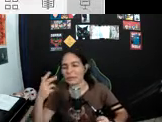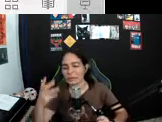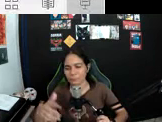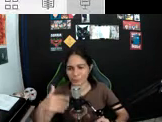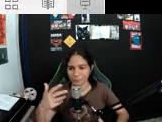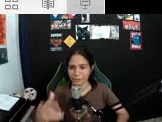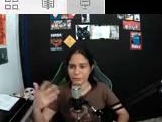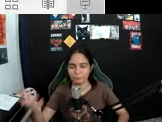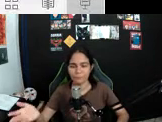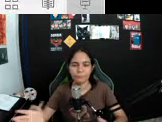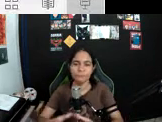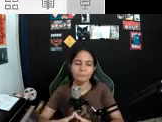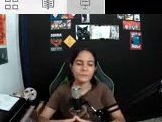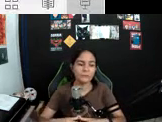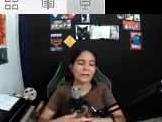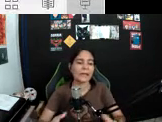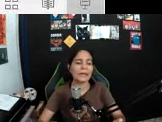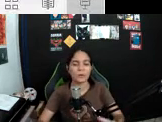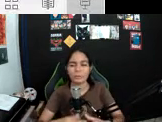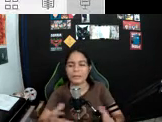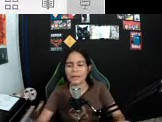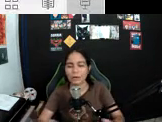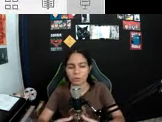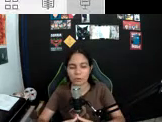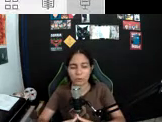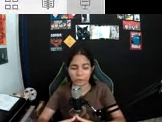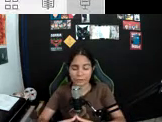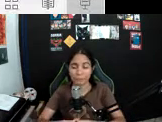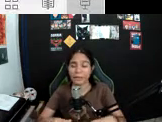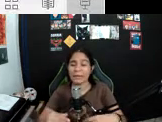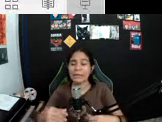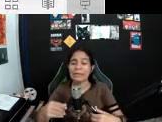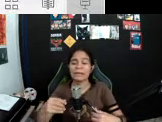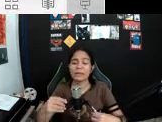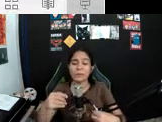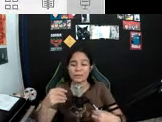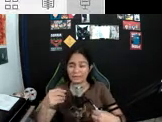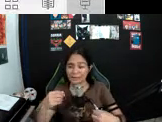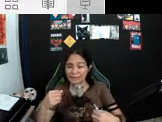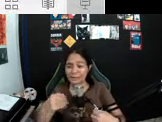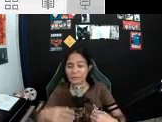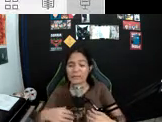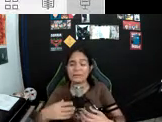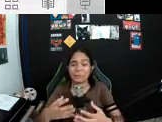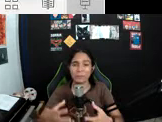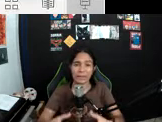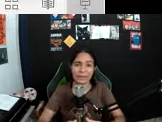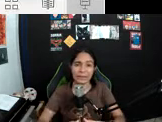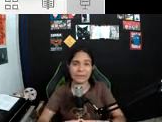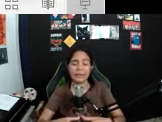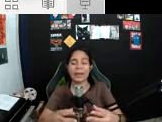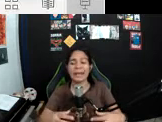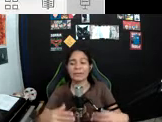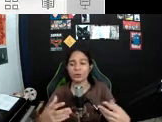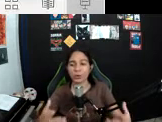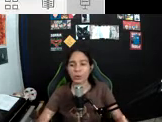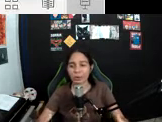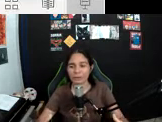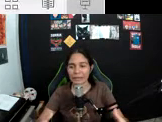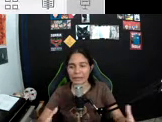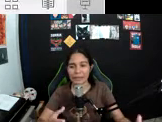pessoa, assim, para a pessoa falar, comentar alguma coisa, né? Então, muitas vezes não se respeita